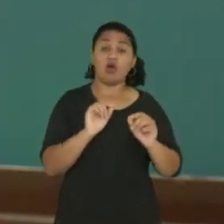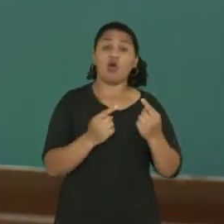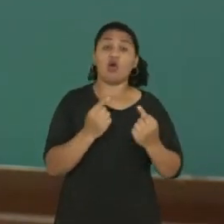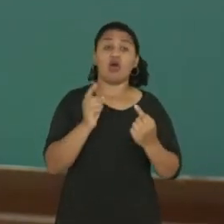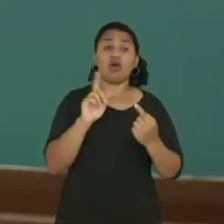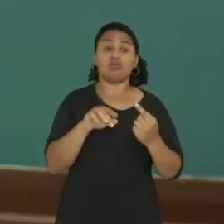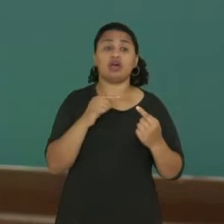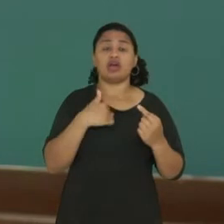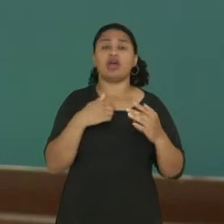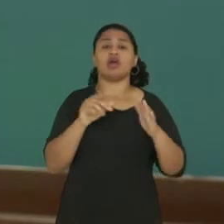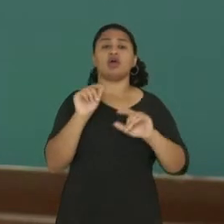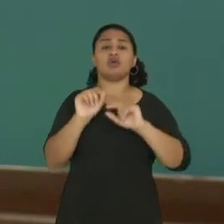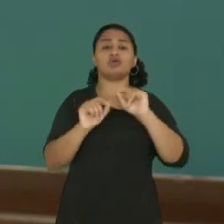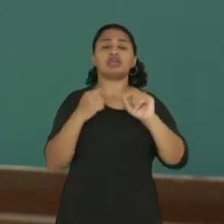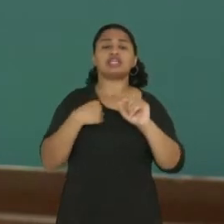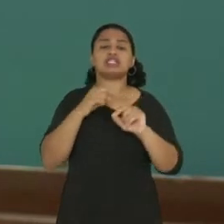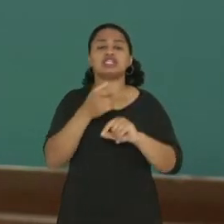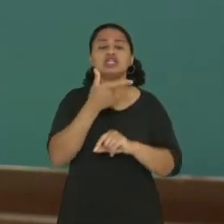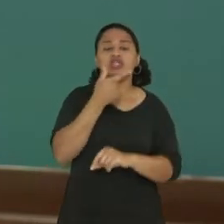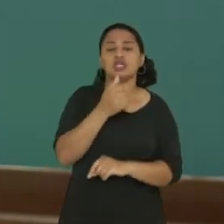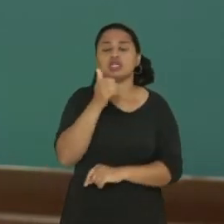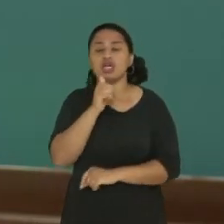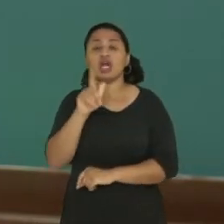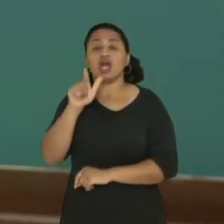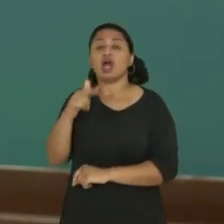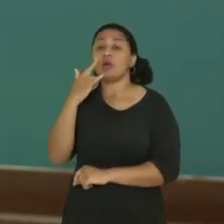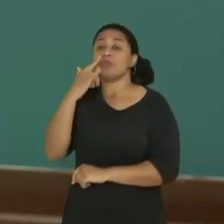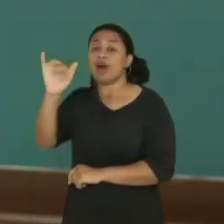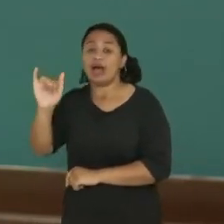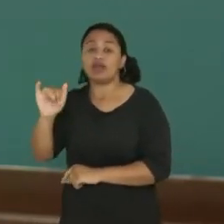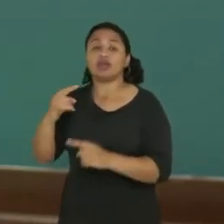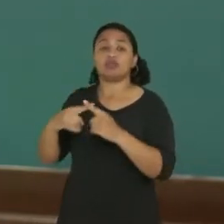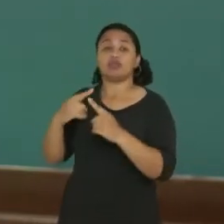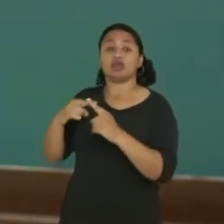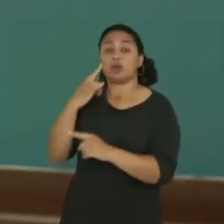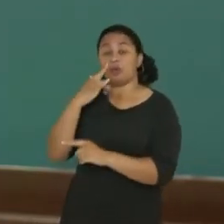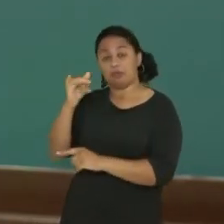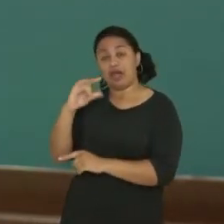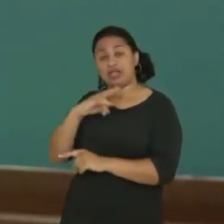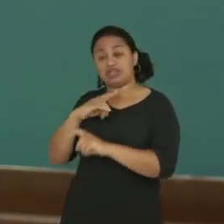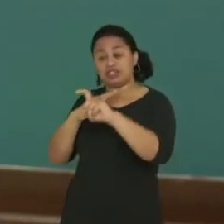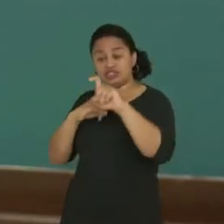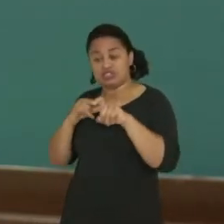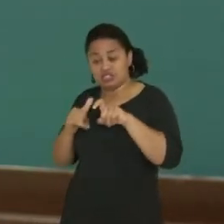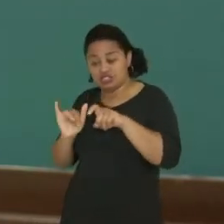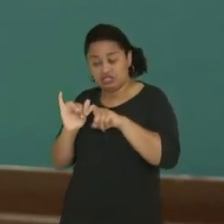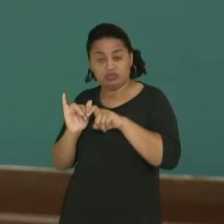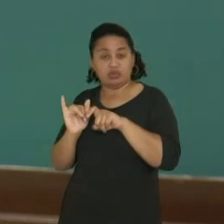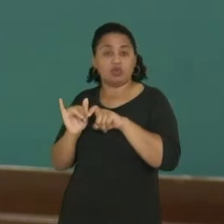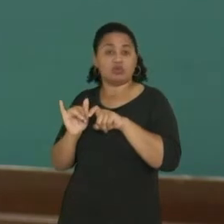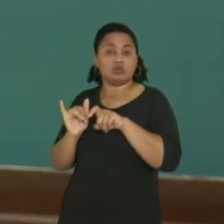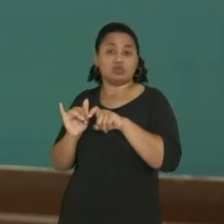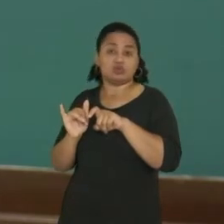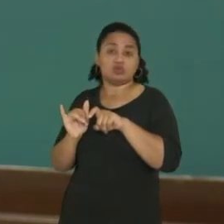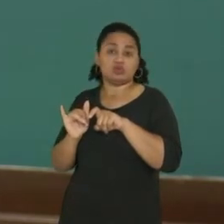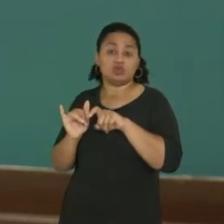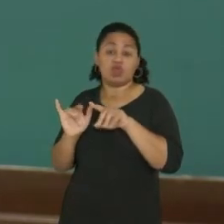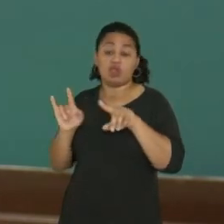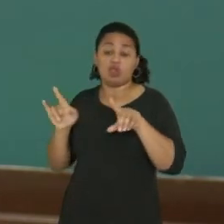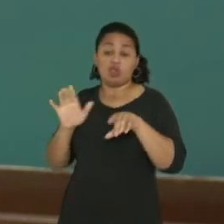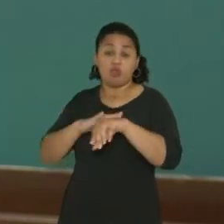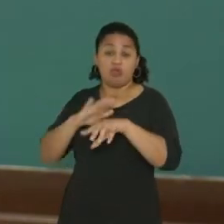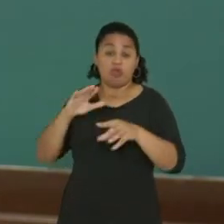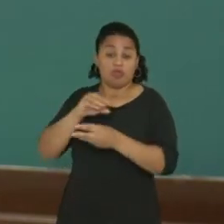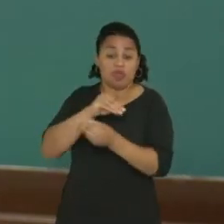do indivíduo é o pai. Por quê? Porque o pai tem X e Y. Então, no